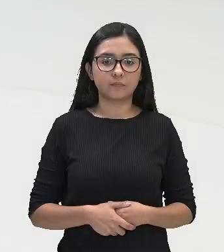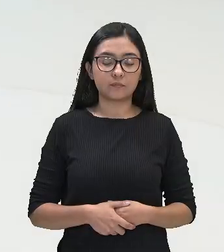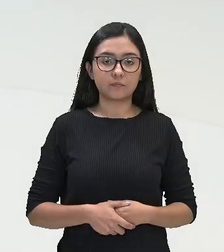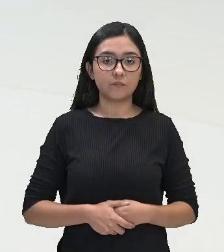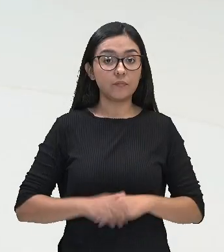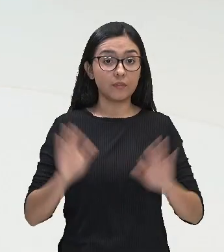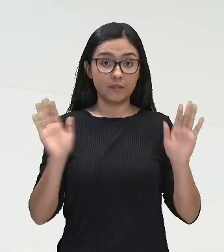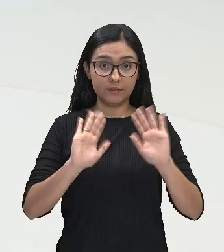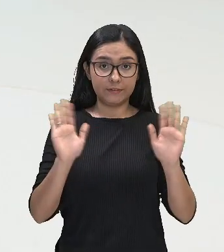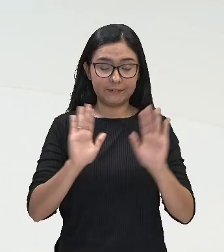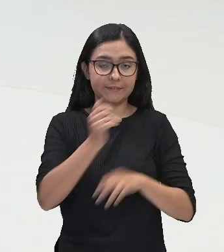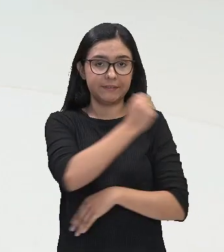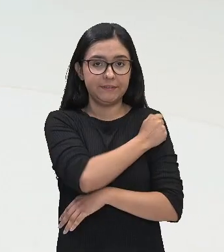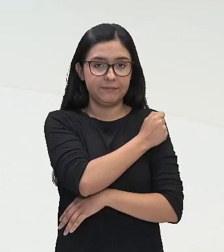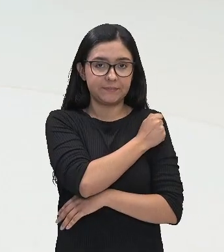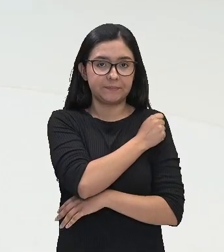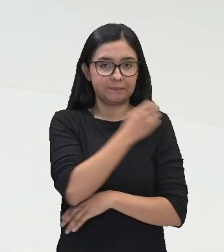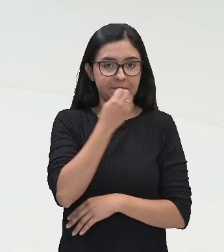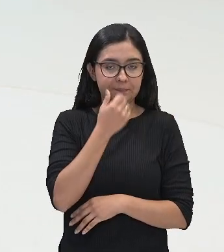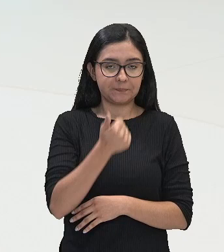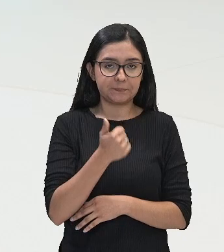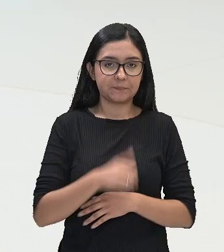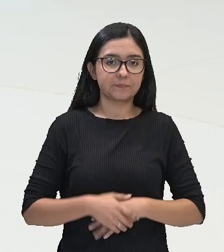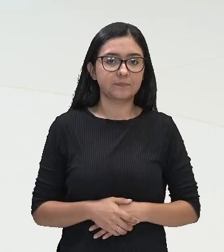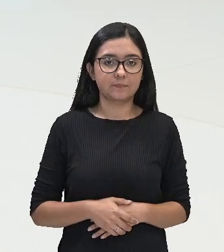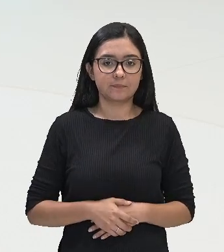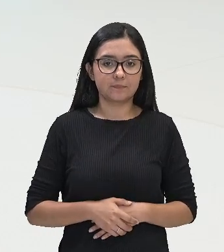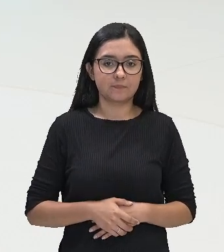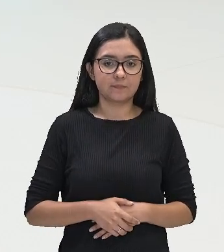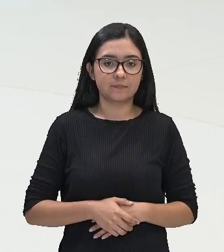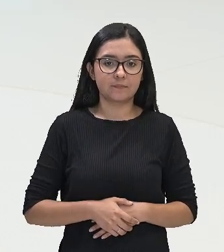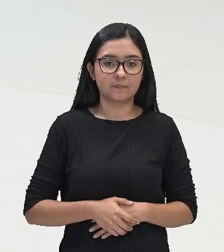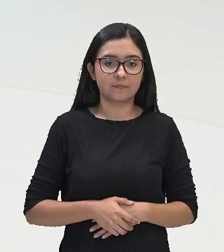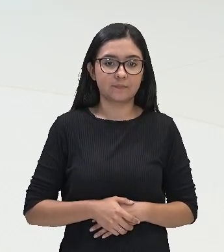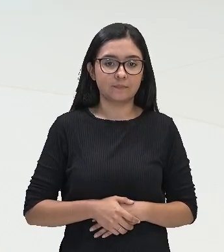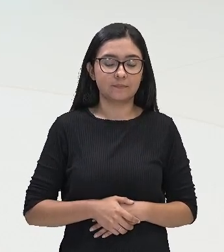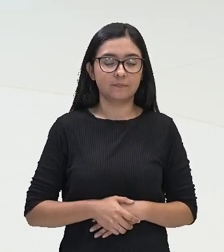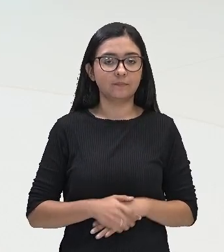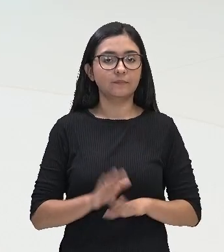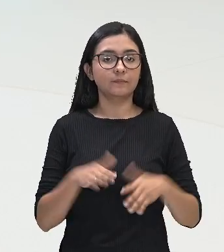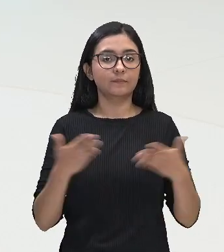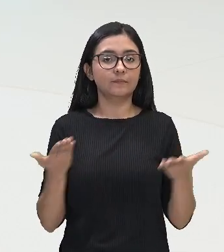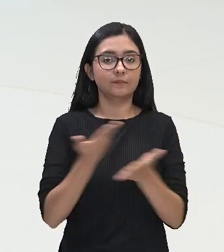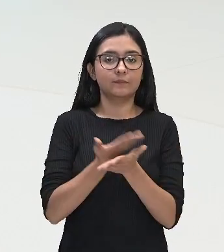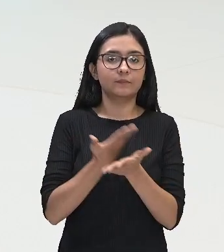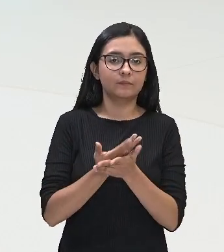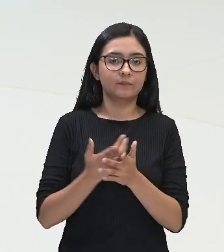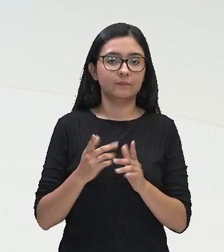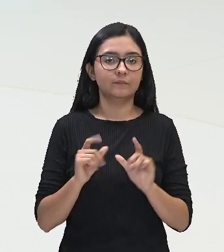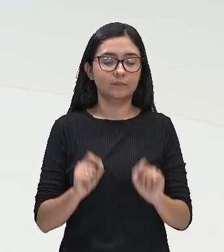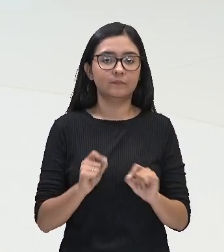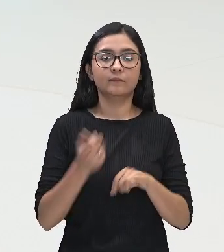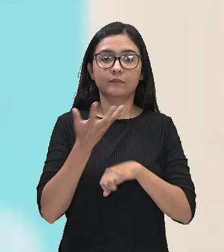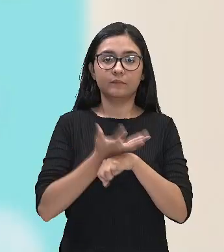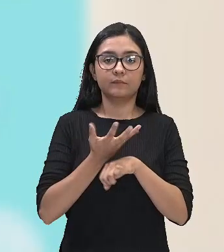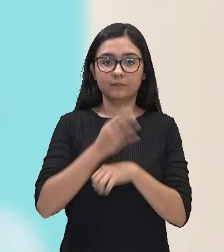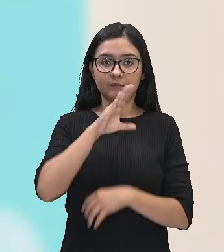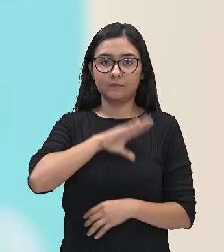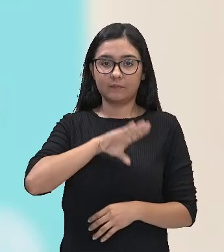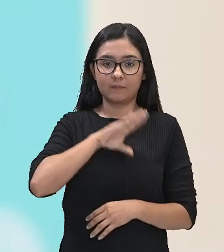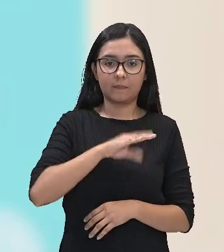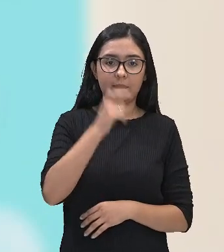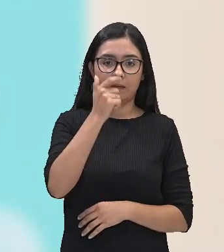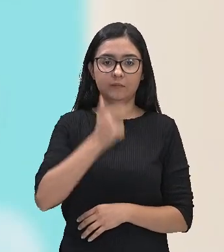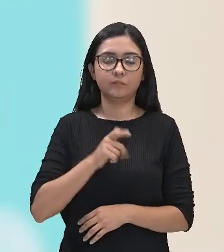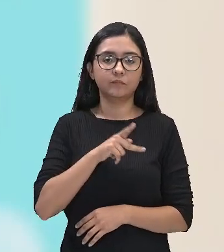Olá, queridos alunos, tudo bem? Então, temos mais uma aula hoje de língua portuguesa. Eu